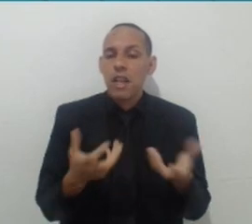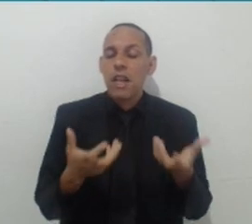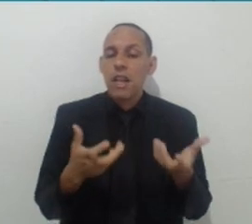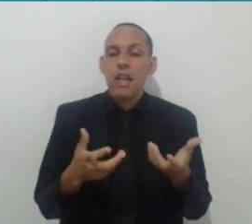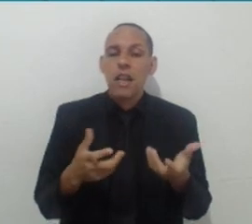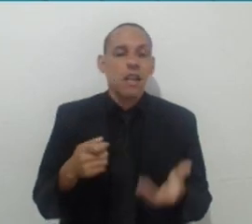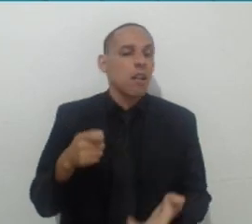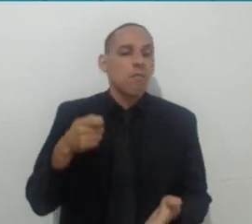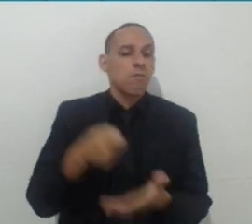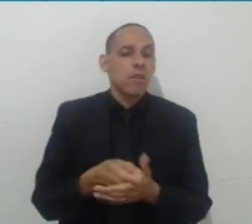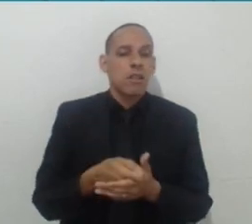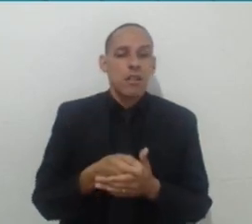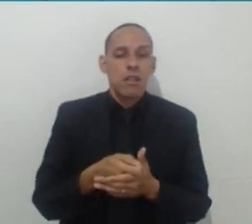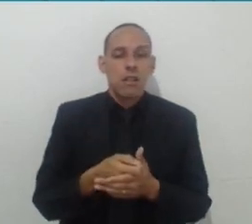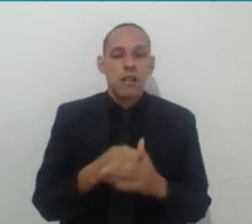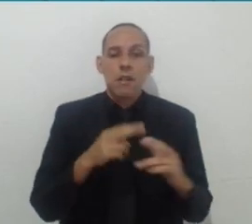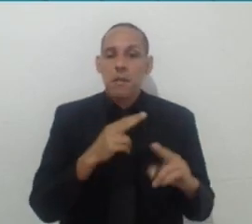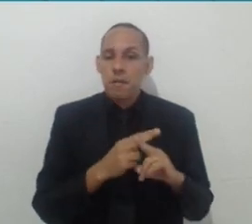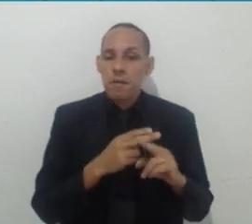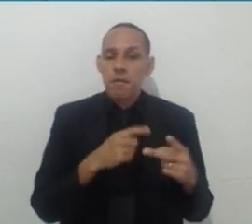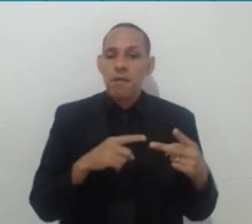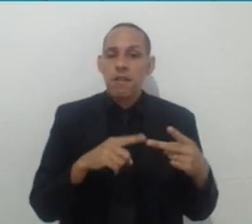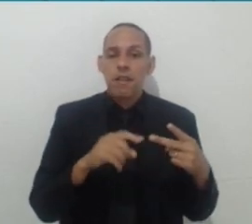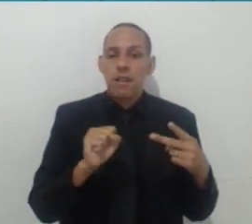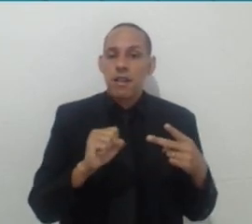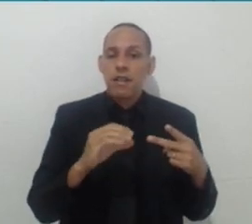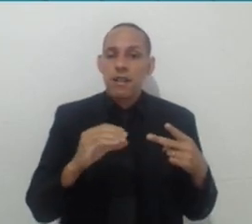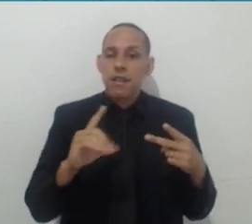da Caixa e do FCVS.